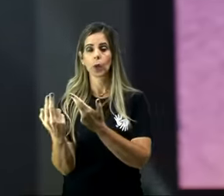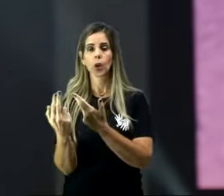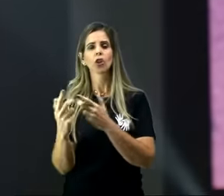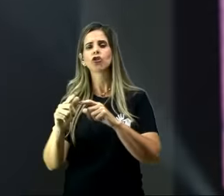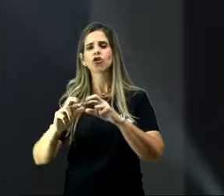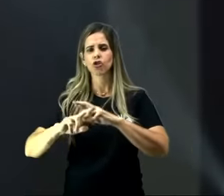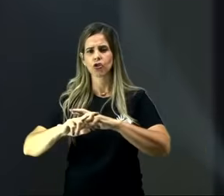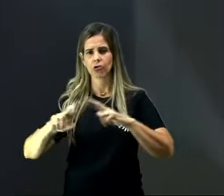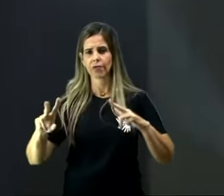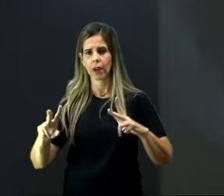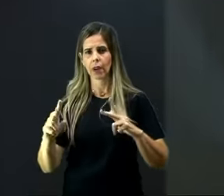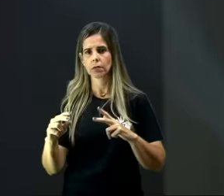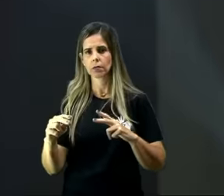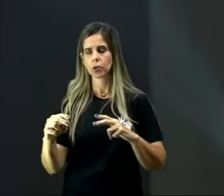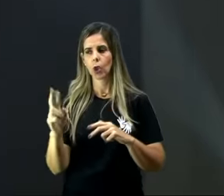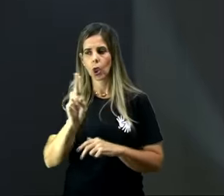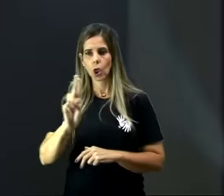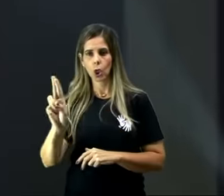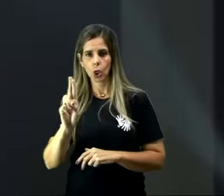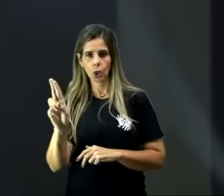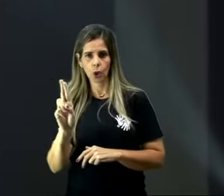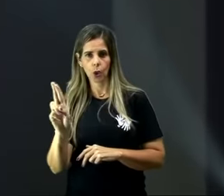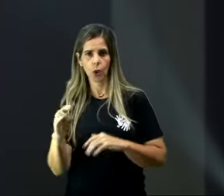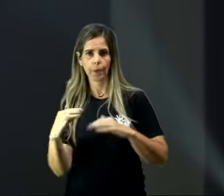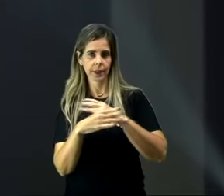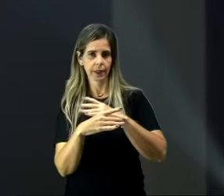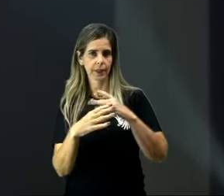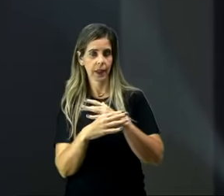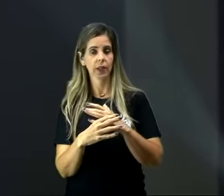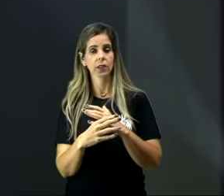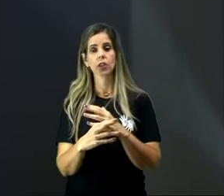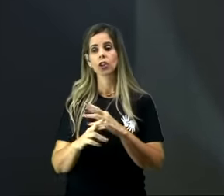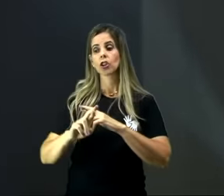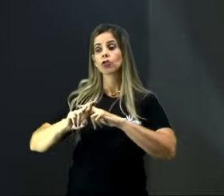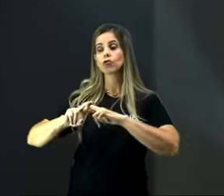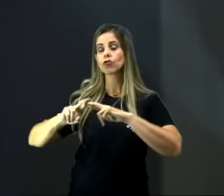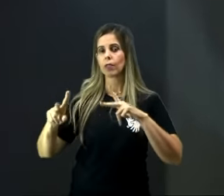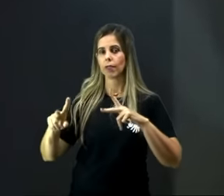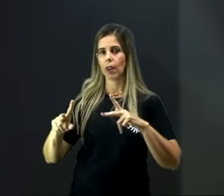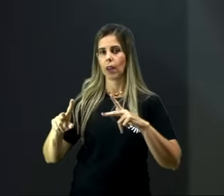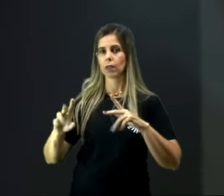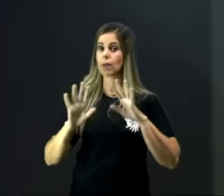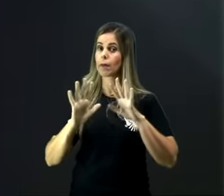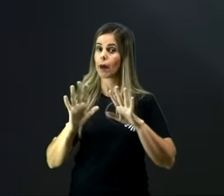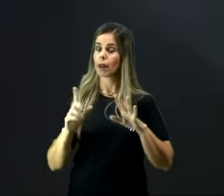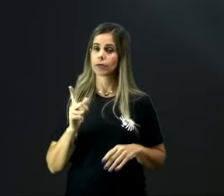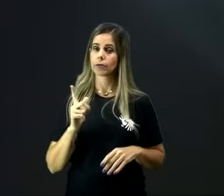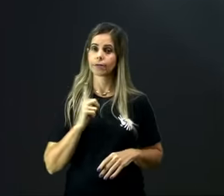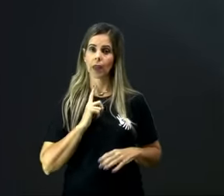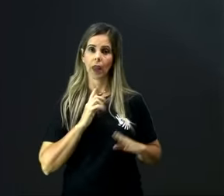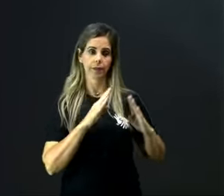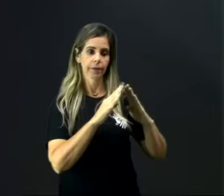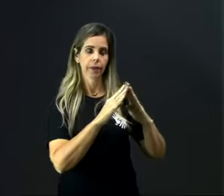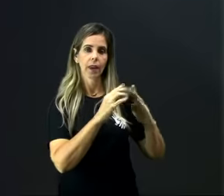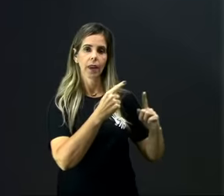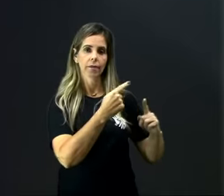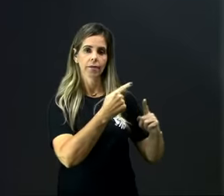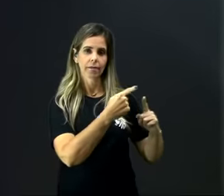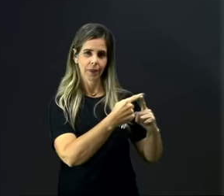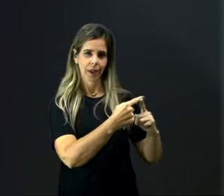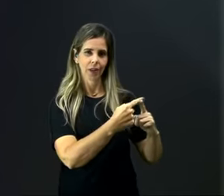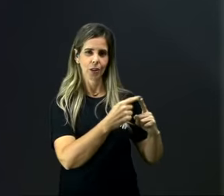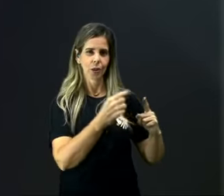preste atenção. Existem 5 igrejas em ruínas que você pode visitar, plantadas através da vida desse